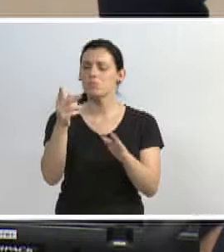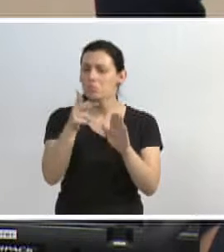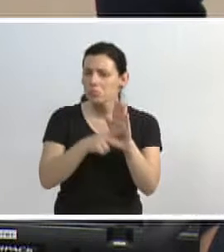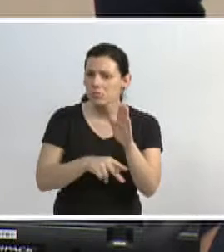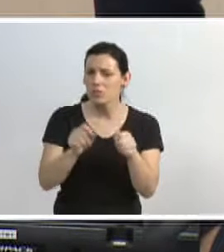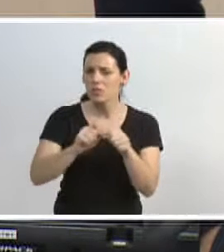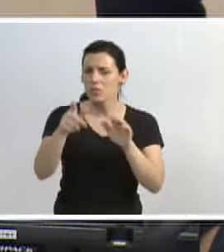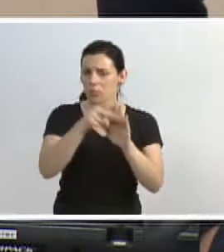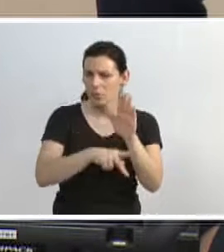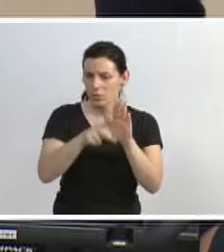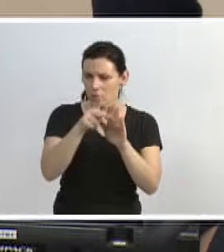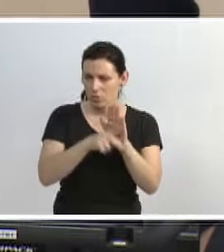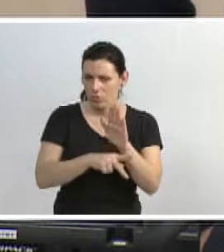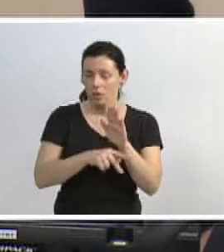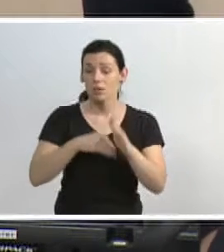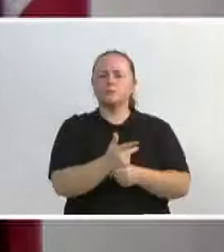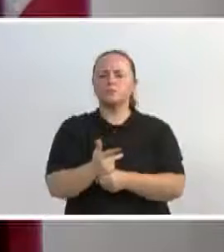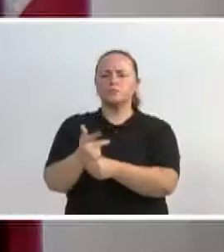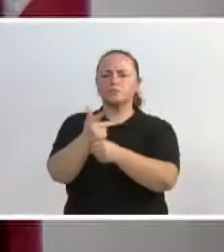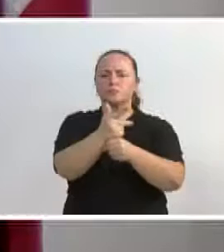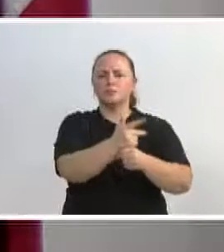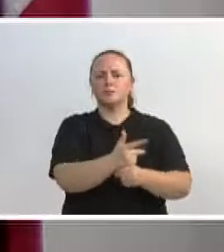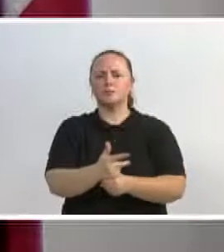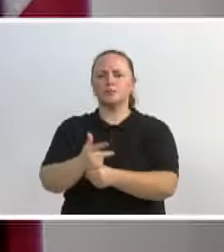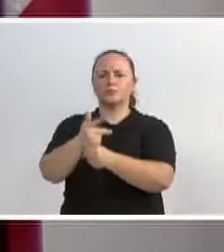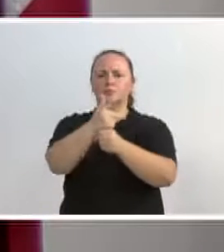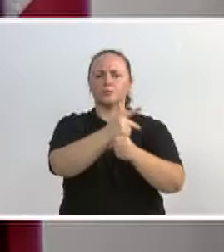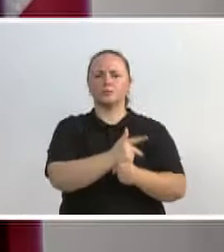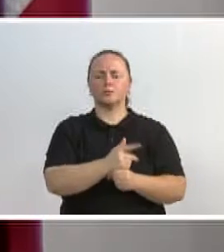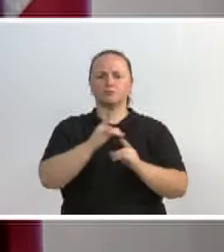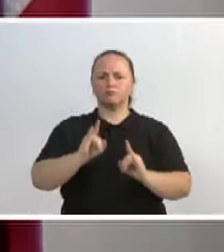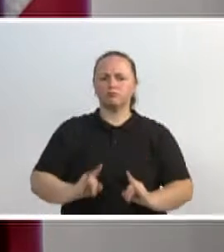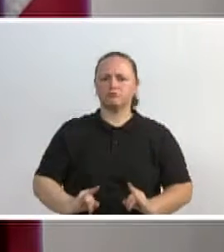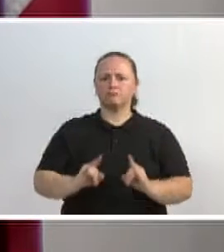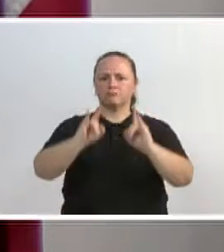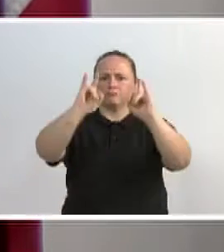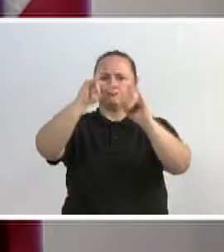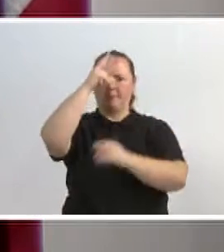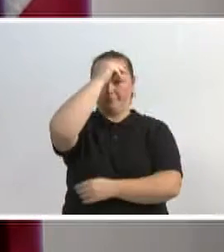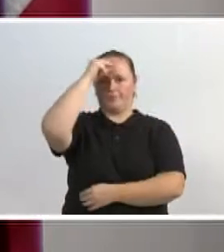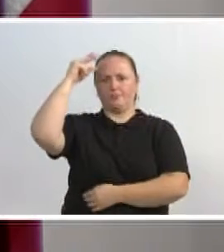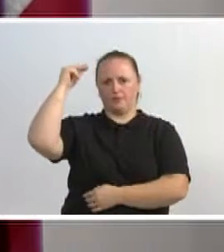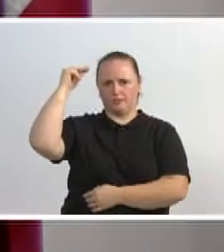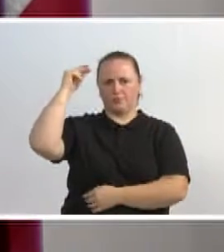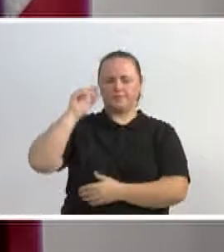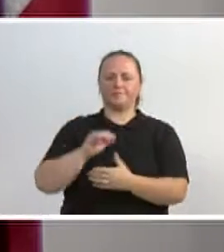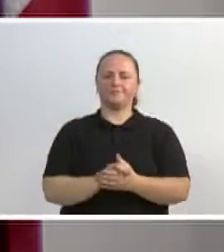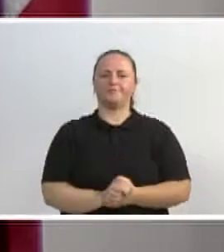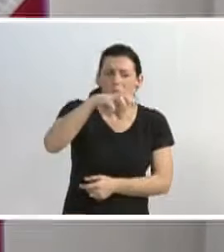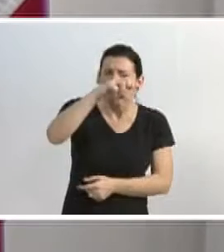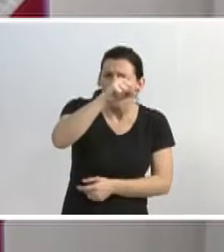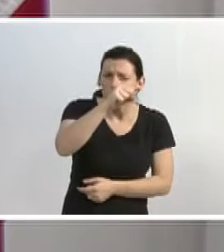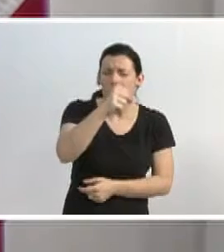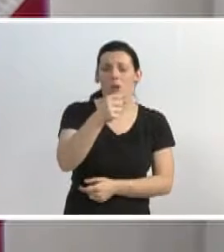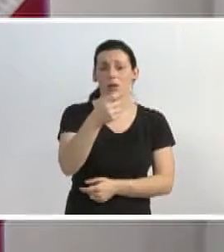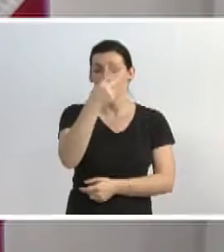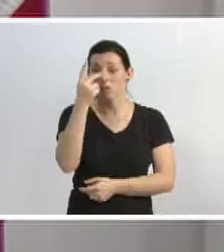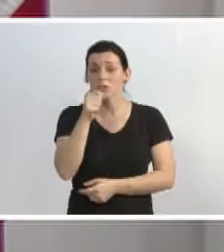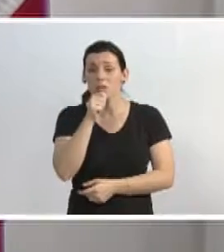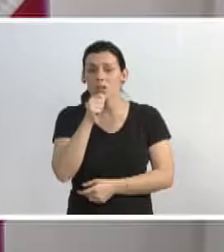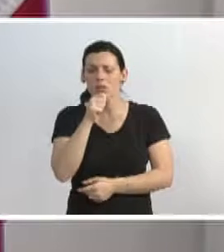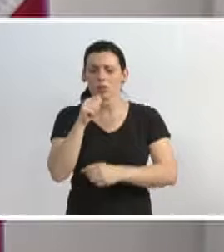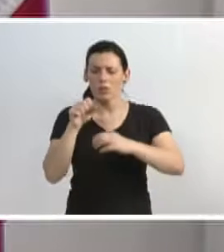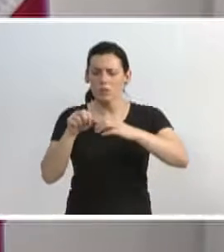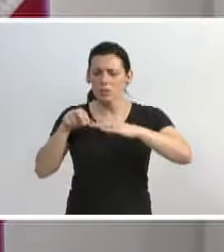e extraordinária. Nos pronunciamentos, alguns vereadores destacaram a segurança no trânsito, como o